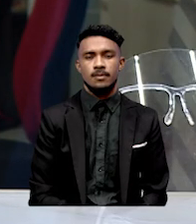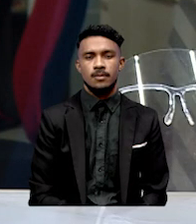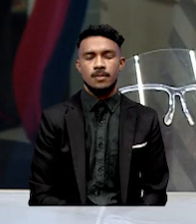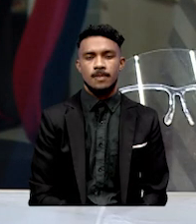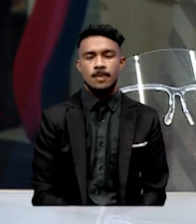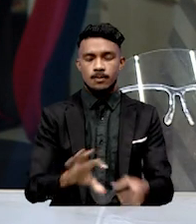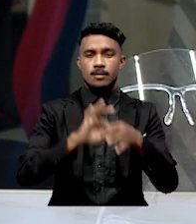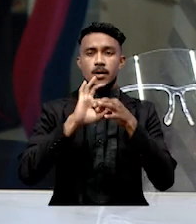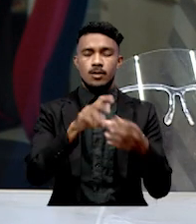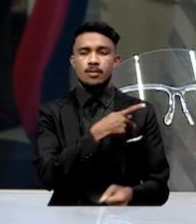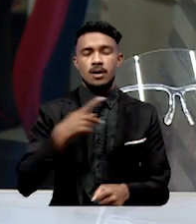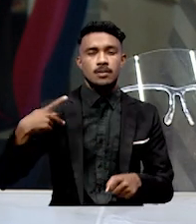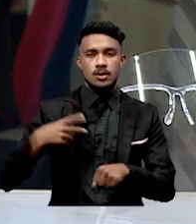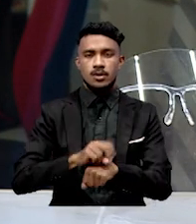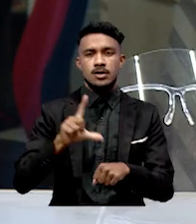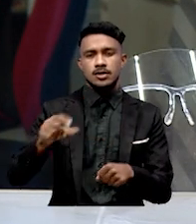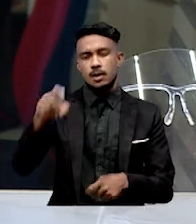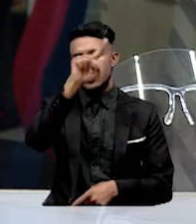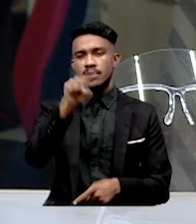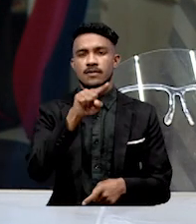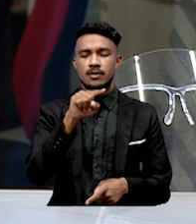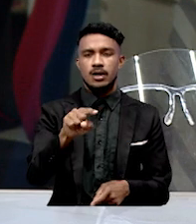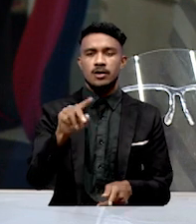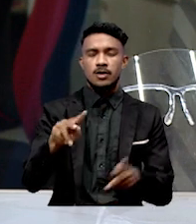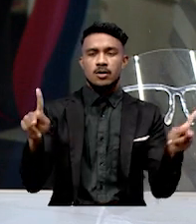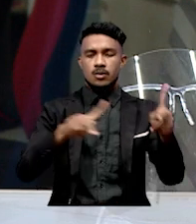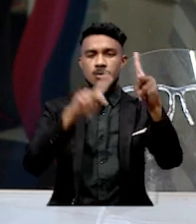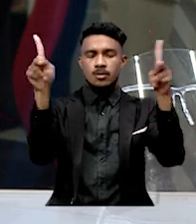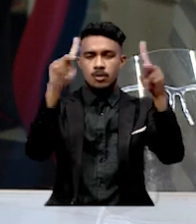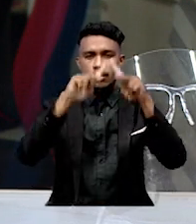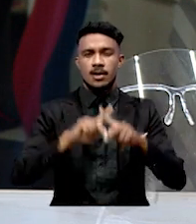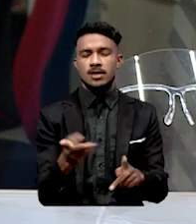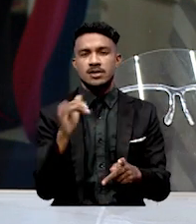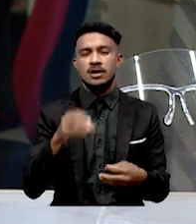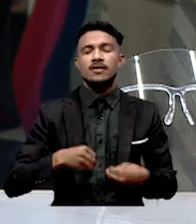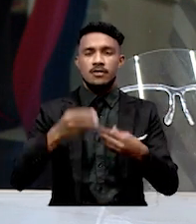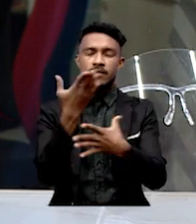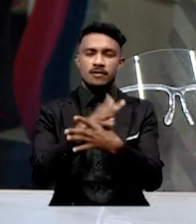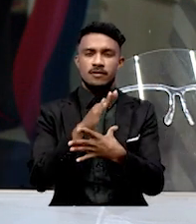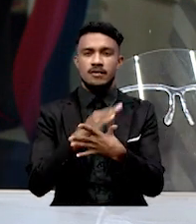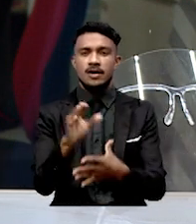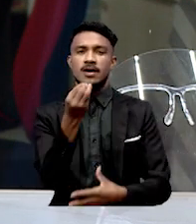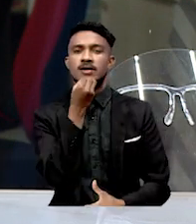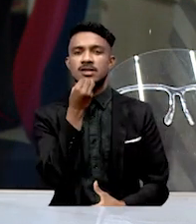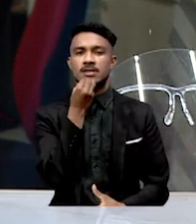Membro Parlamento Nacional dúvida a companhia Construção Balon nebe distribuímos cesta básica.